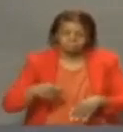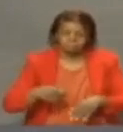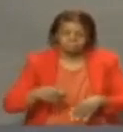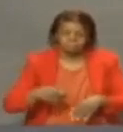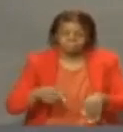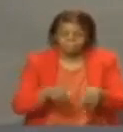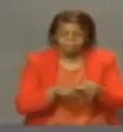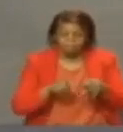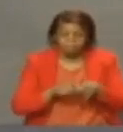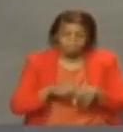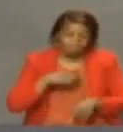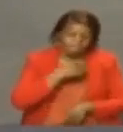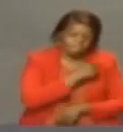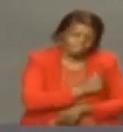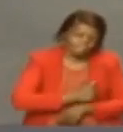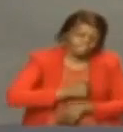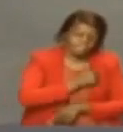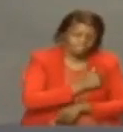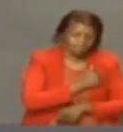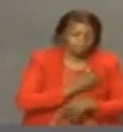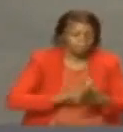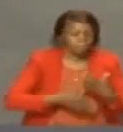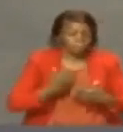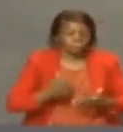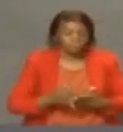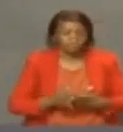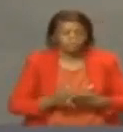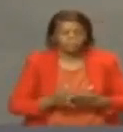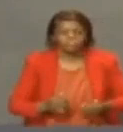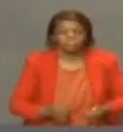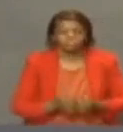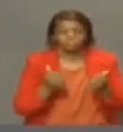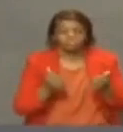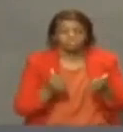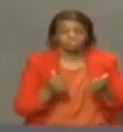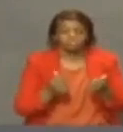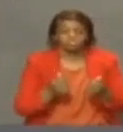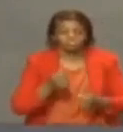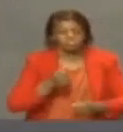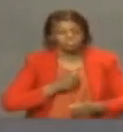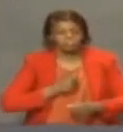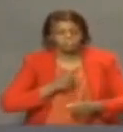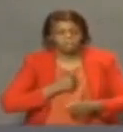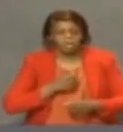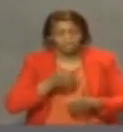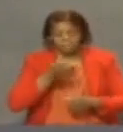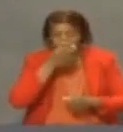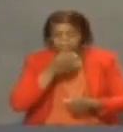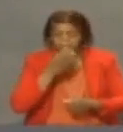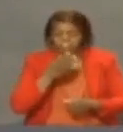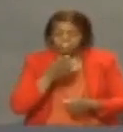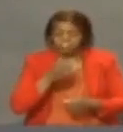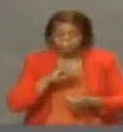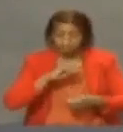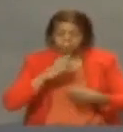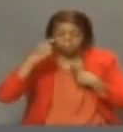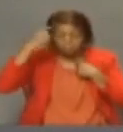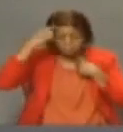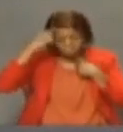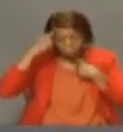acontecimentos do último sábado e Condena o envolvimento da unita em Atos de desobediência civil